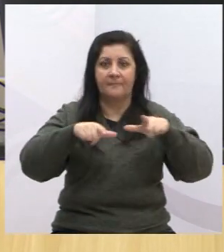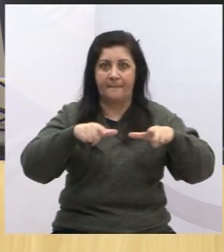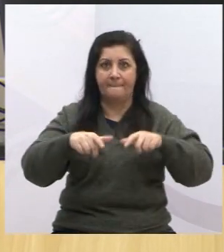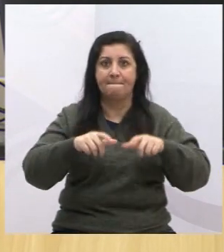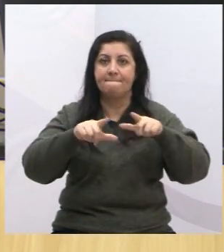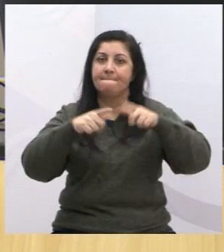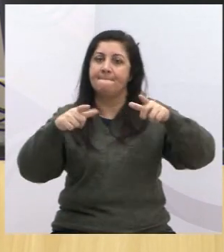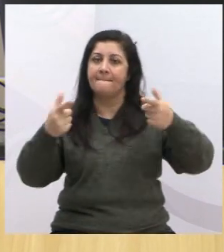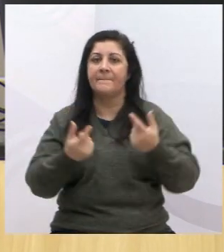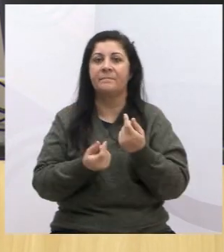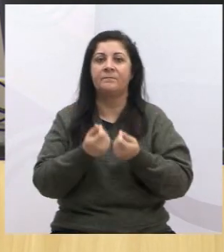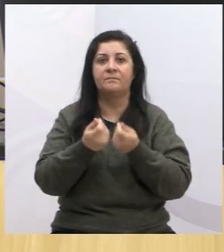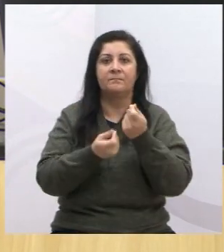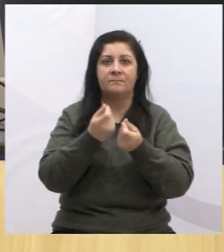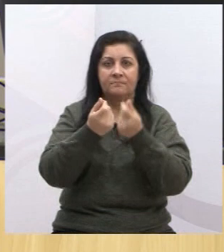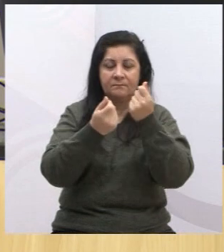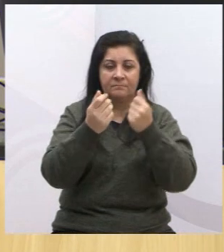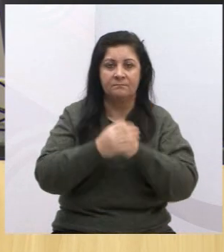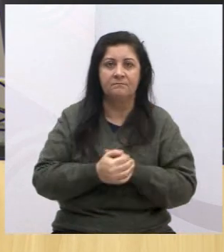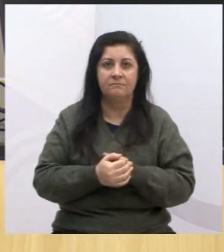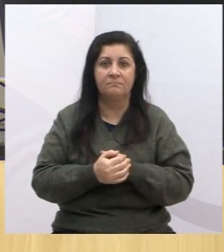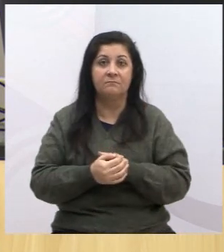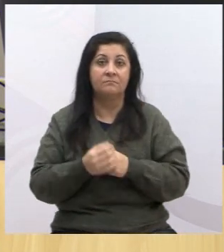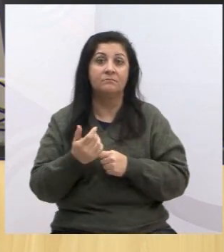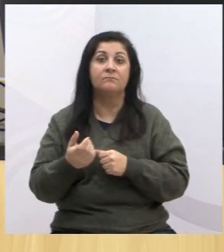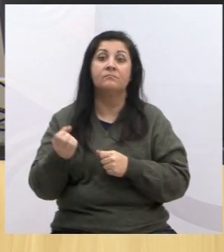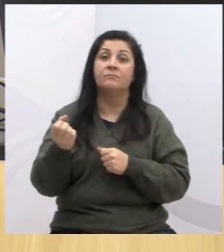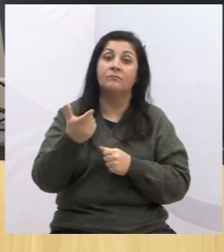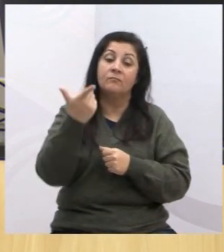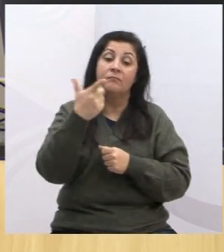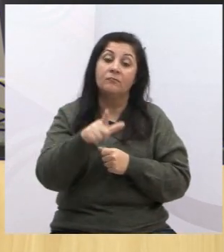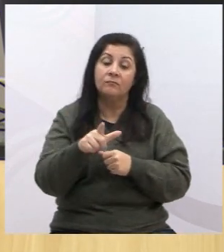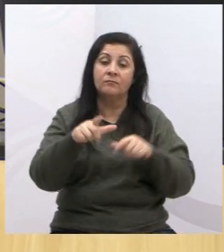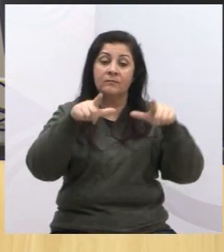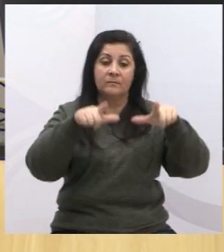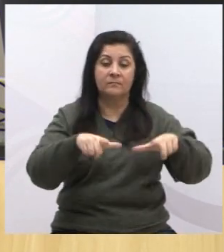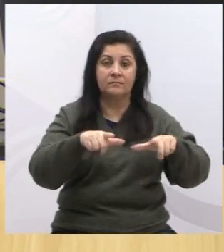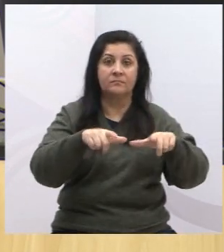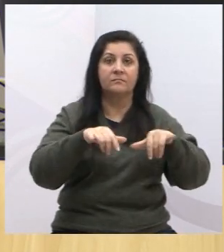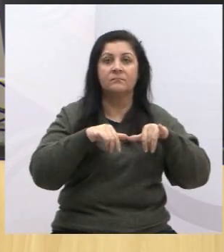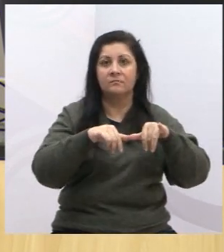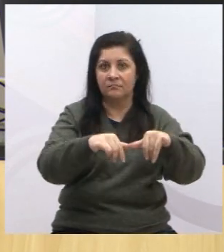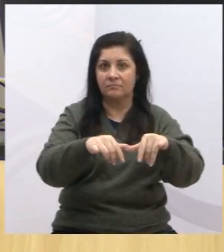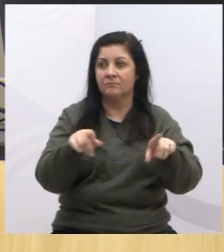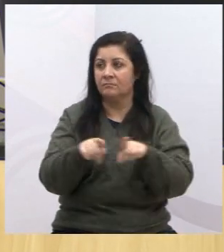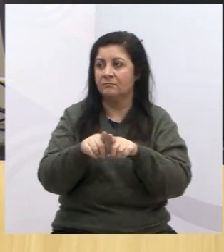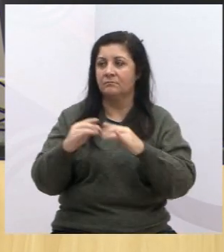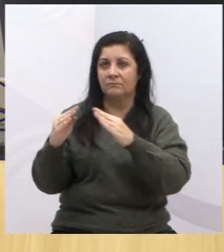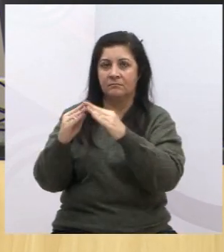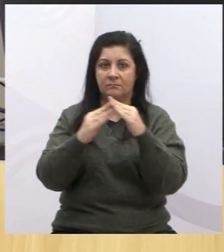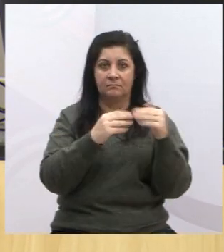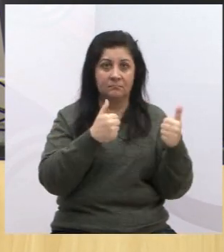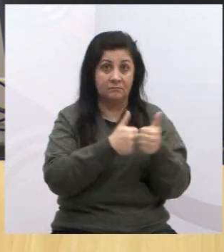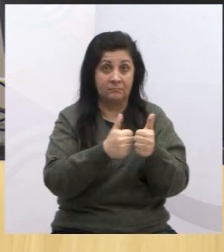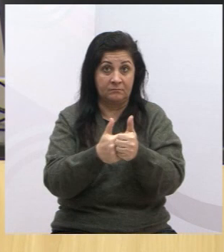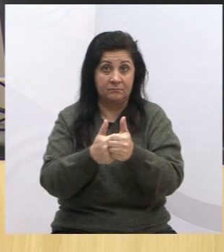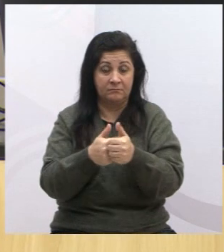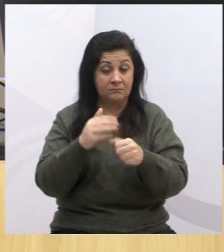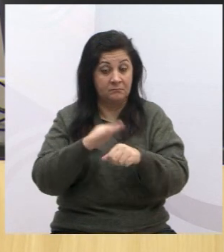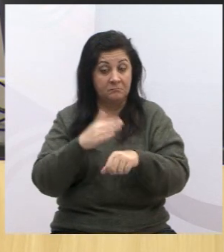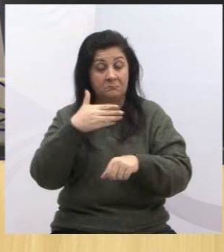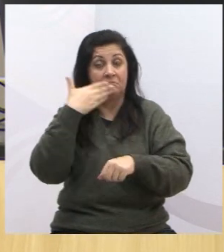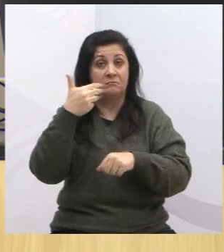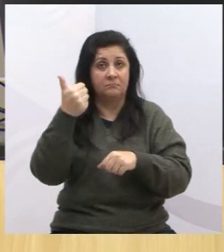aquecimento da economia, uma nova alternativa de compras para os consumidores e a valorização dos imóveis da região, dentre os benefícios que